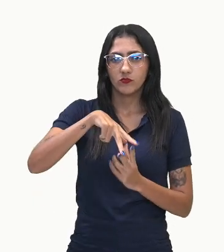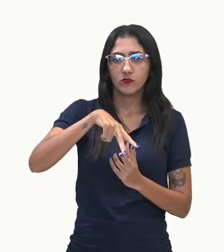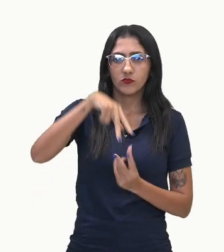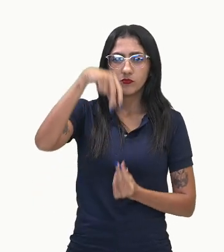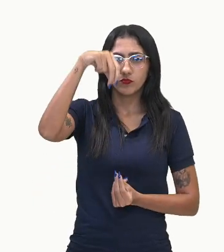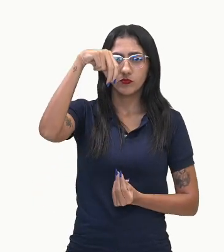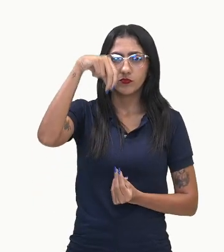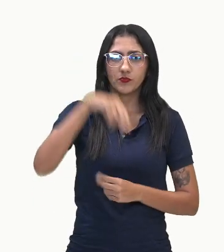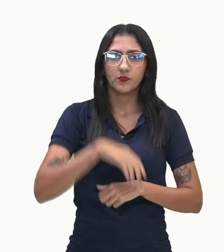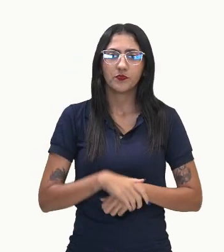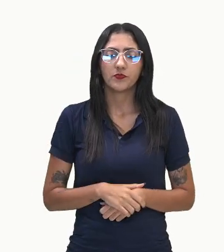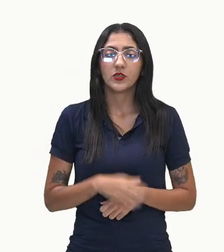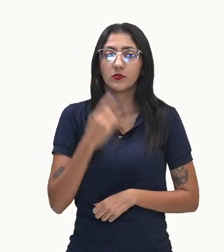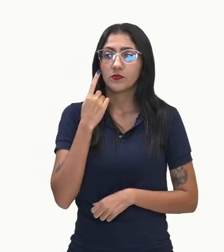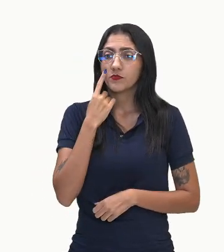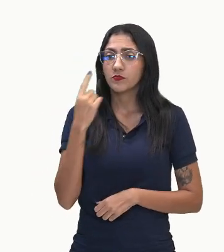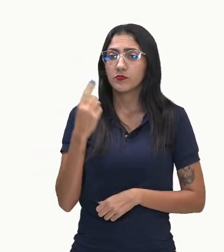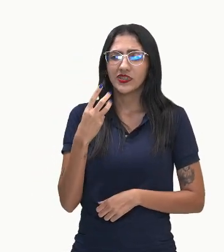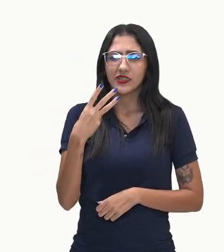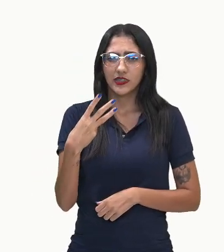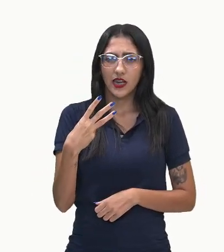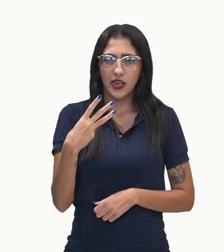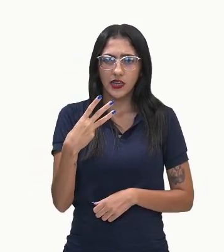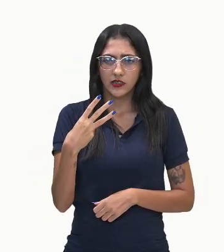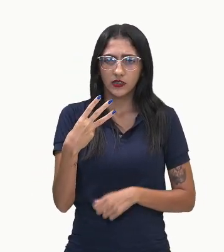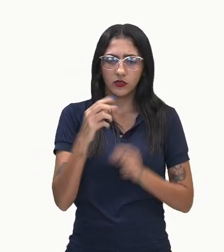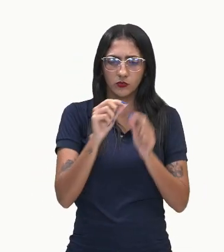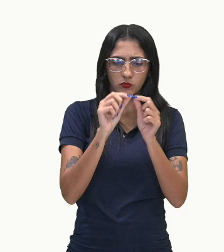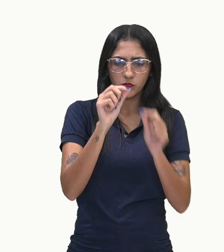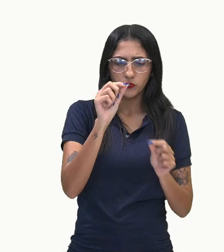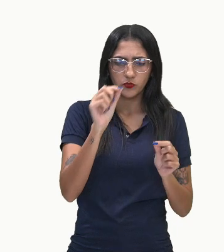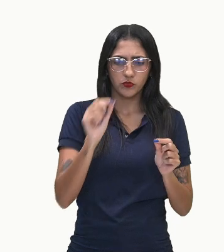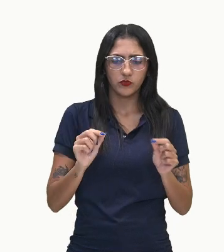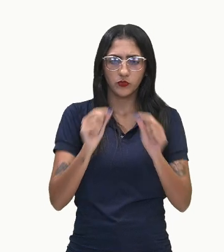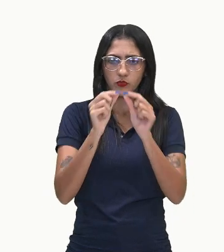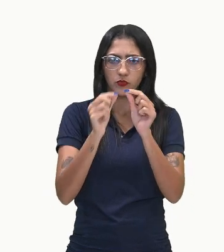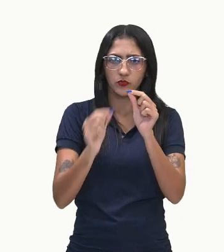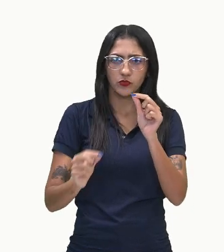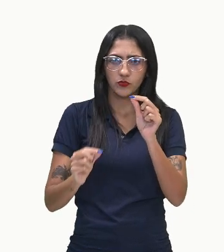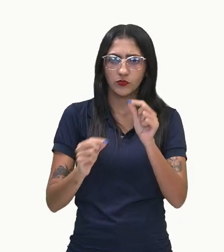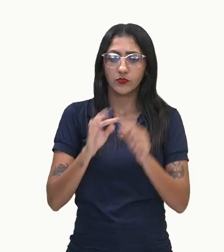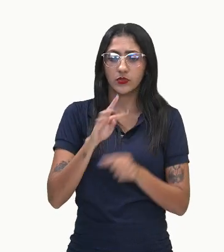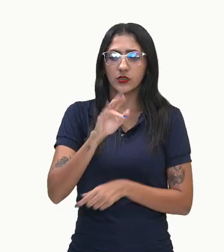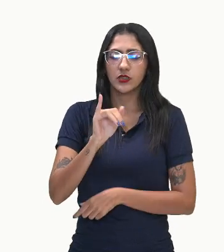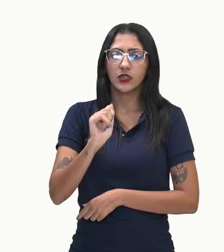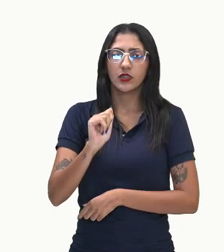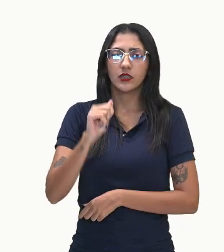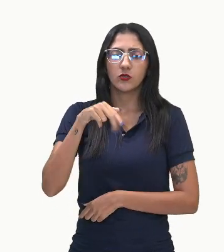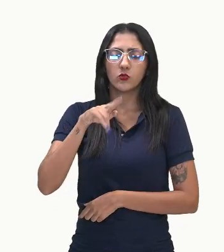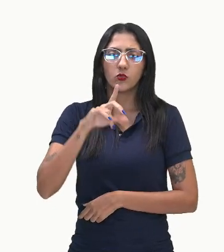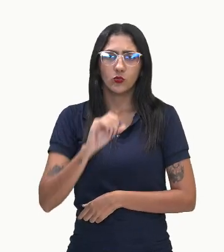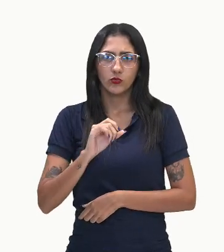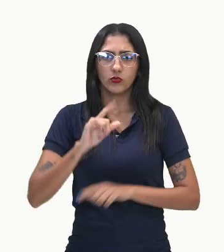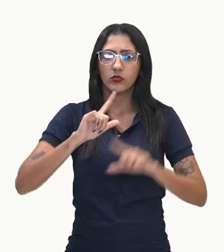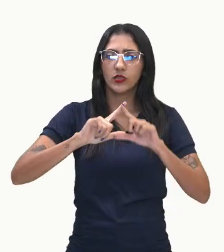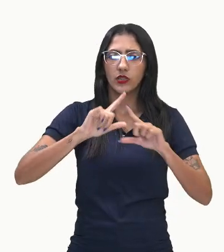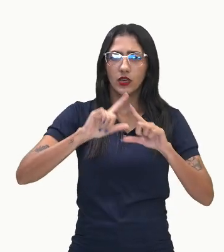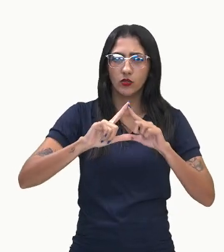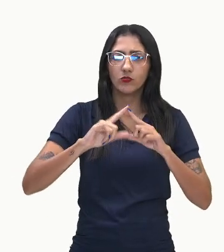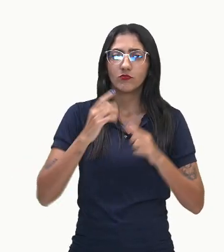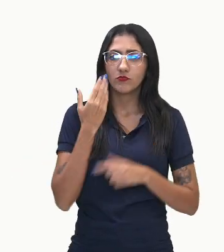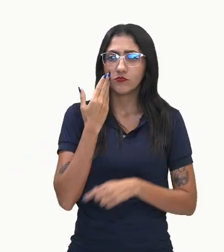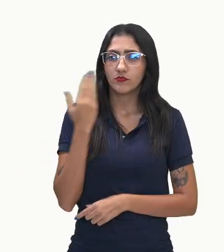exemplo, um polígono que tem 3 lados, ele é conhecido como triângulo. Então, ele vai ter 3 vértices